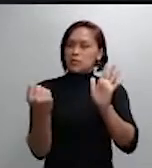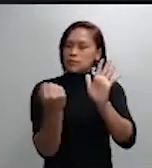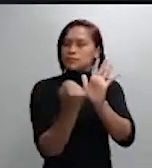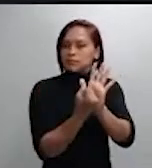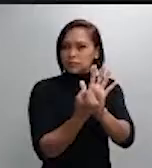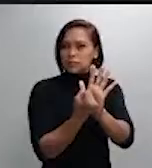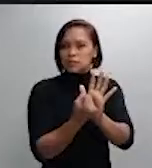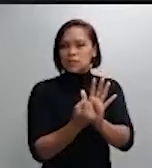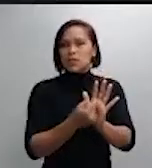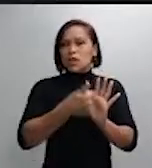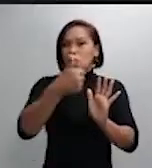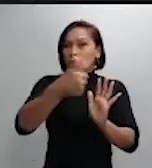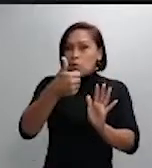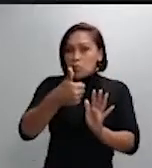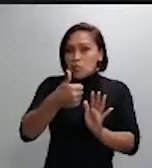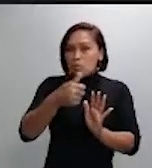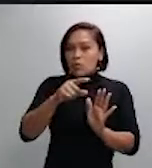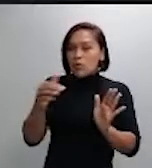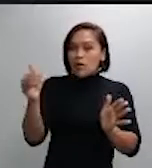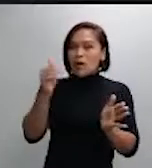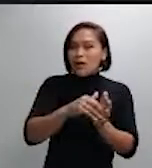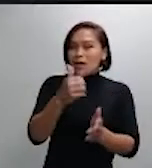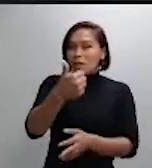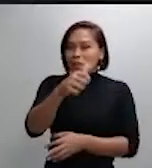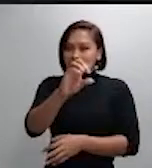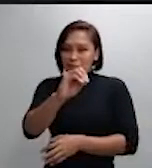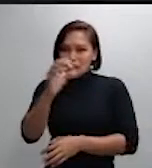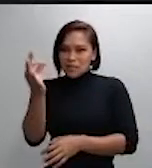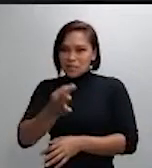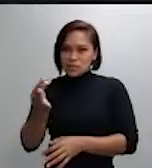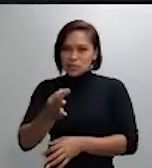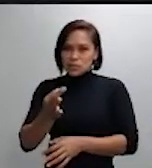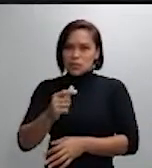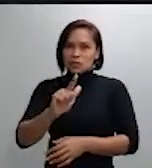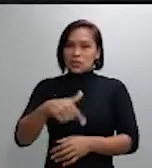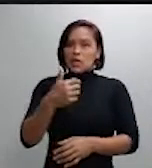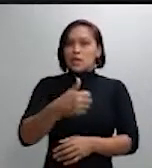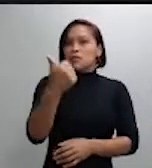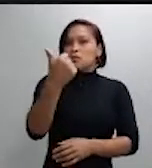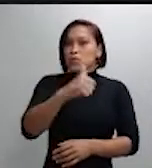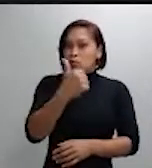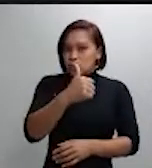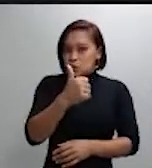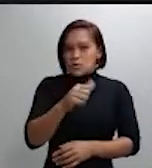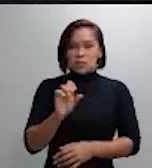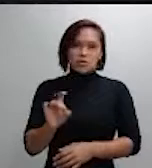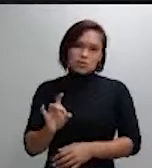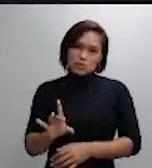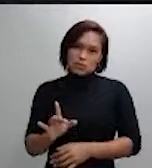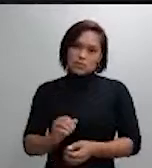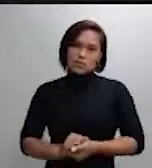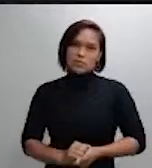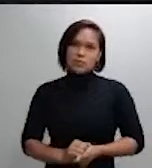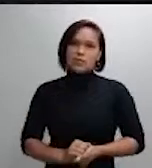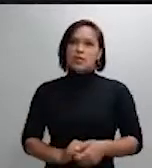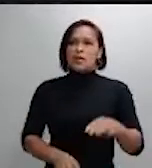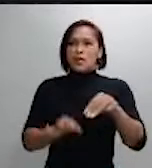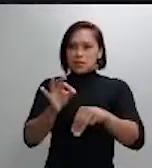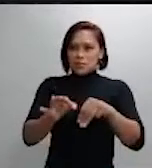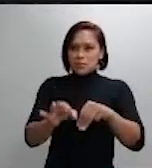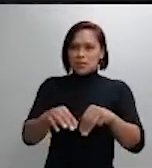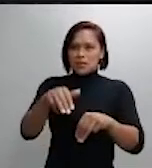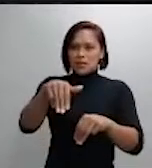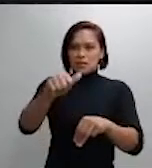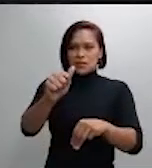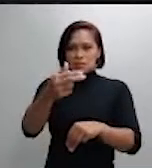entre 1 a 3%. E normalmente são fixados em 1% apenas. E, ministra Maria Tereza,